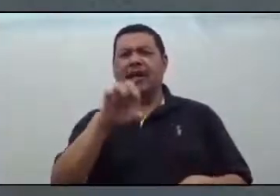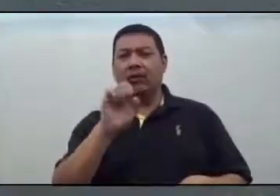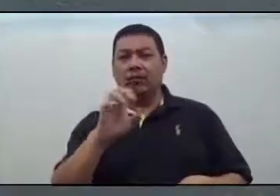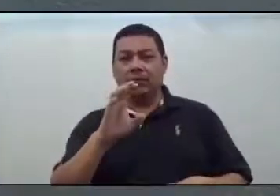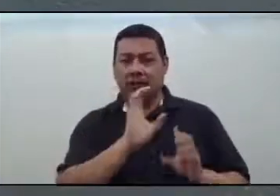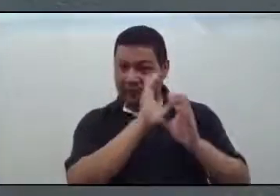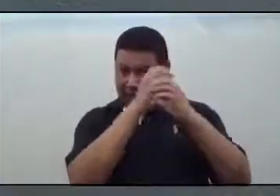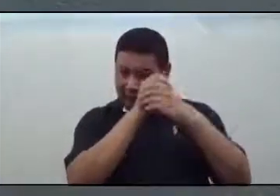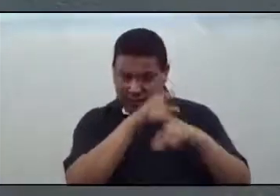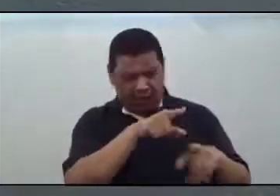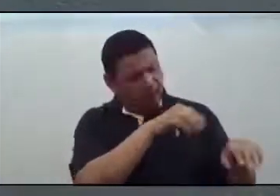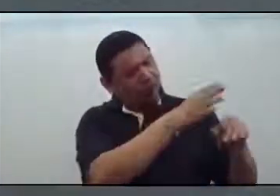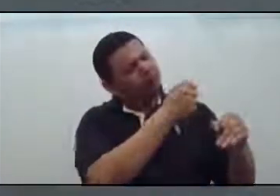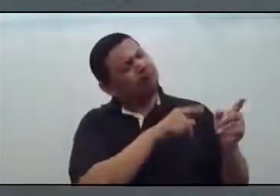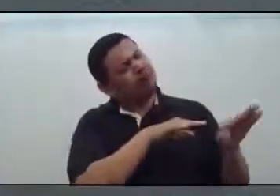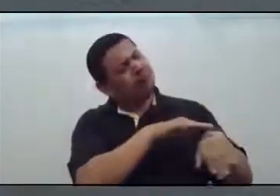medições,